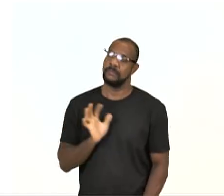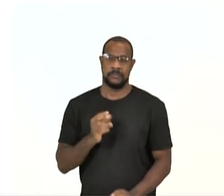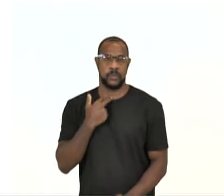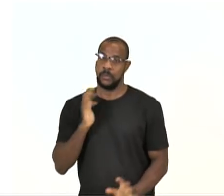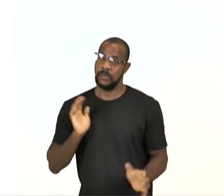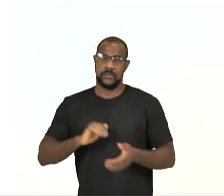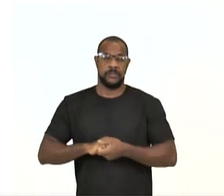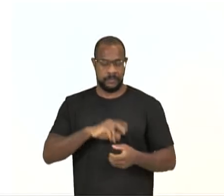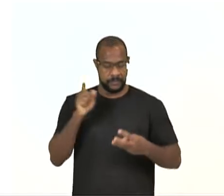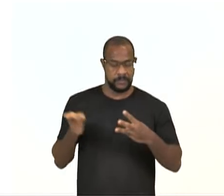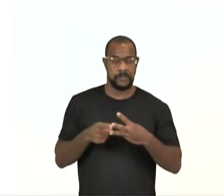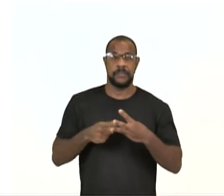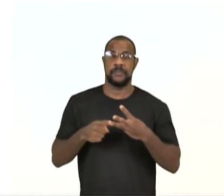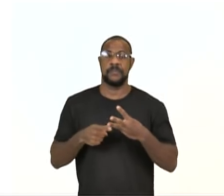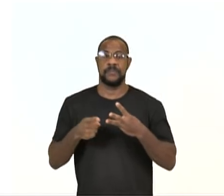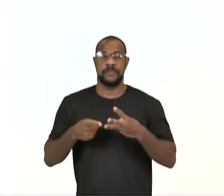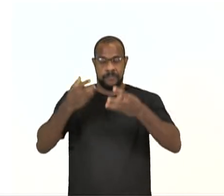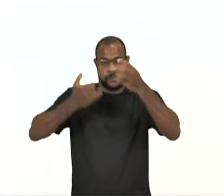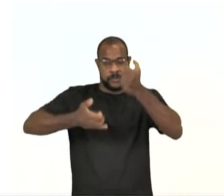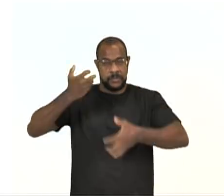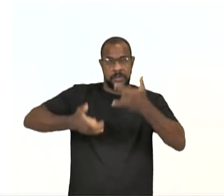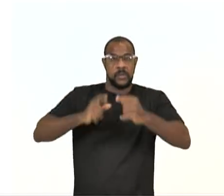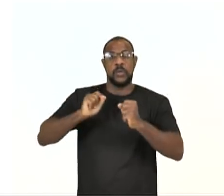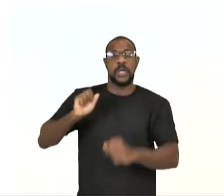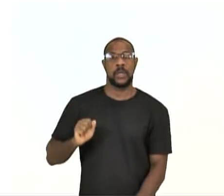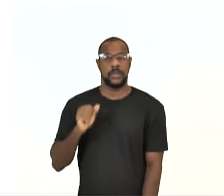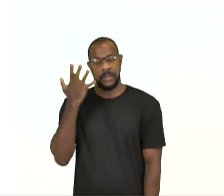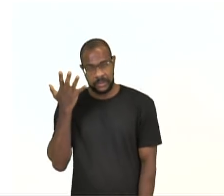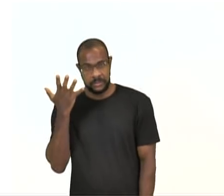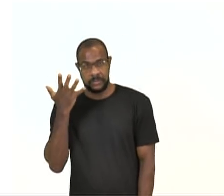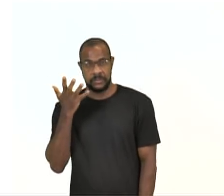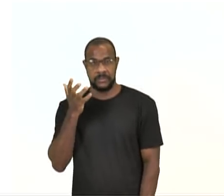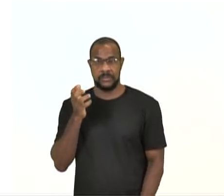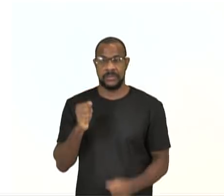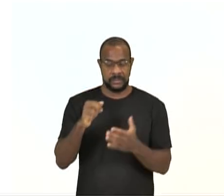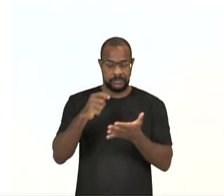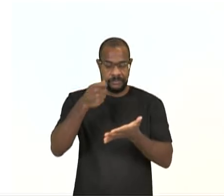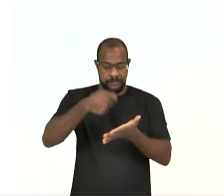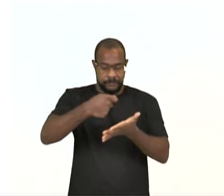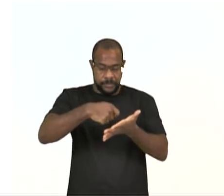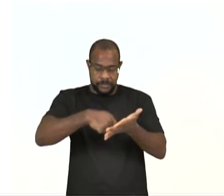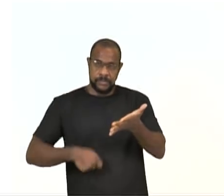texto que está escrevendo. E aí? O que que você tem a dizer sobre o autor do texto?